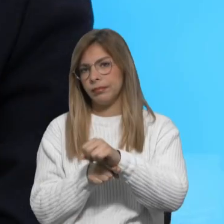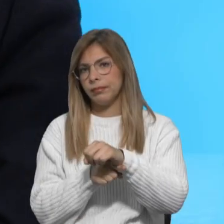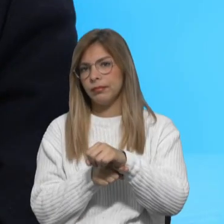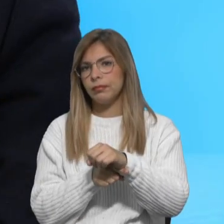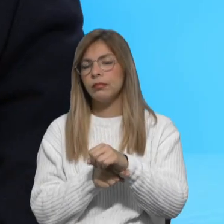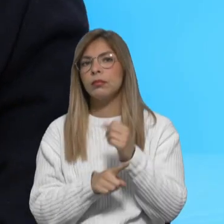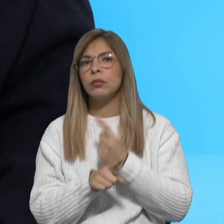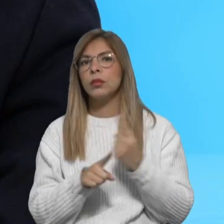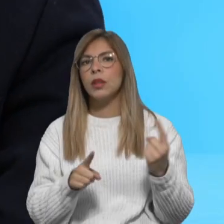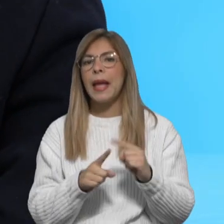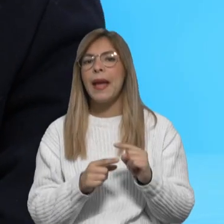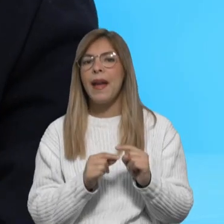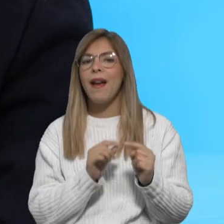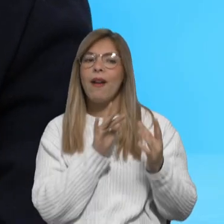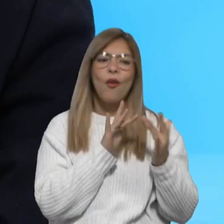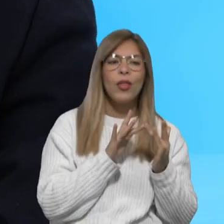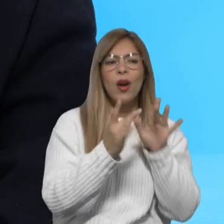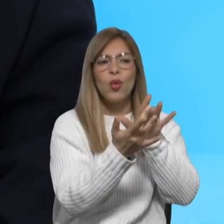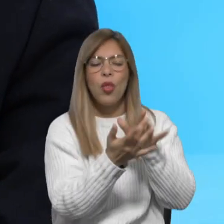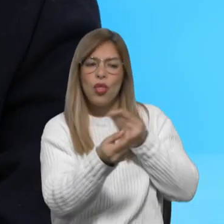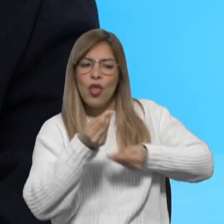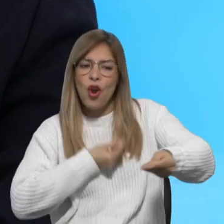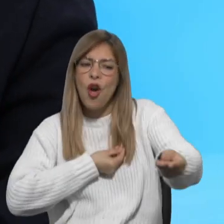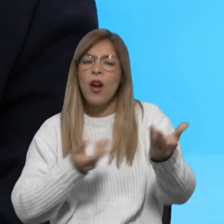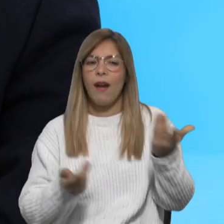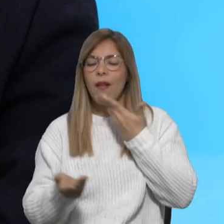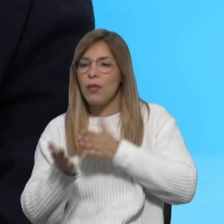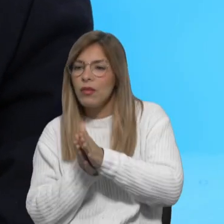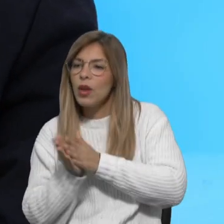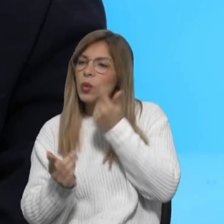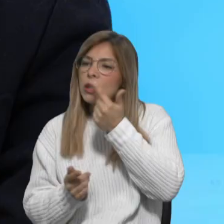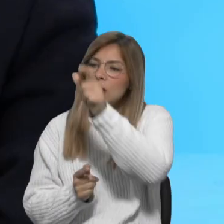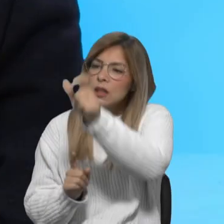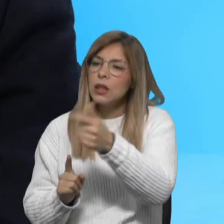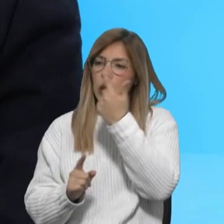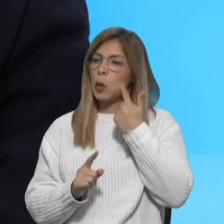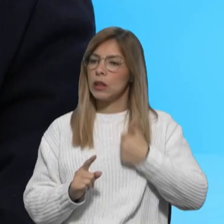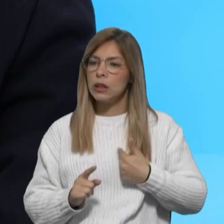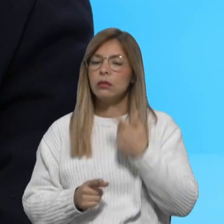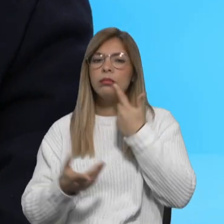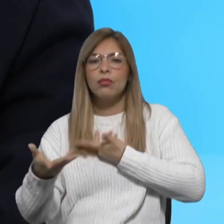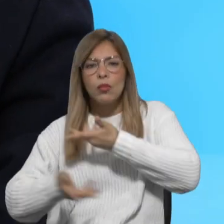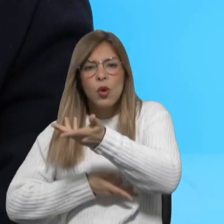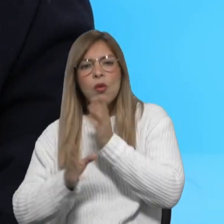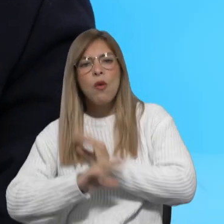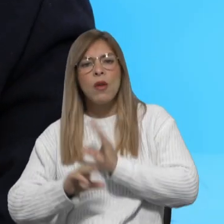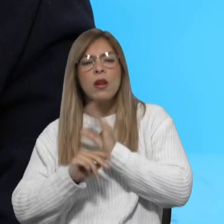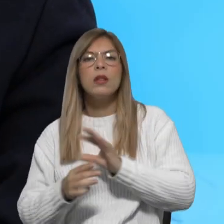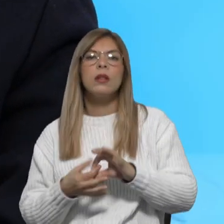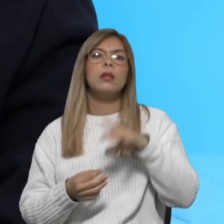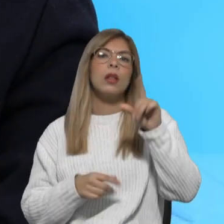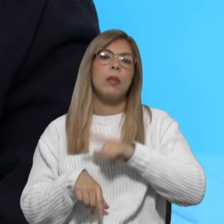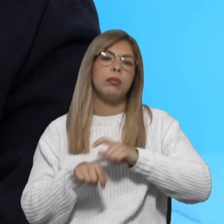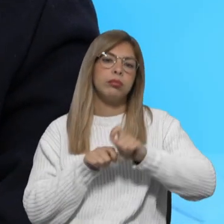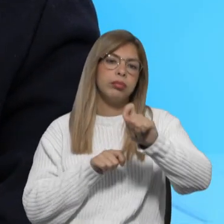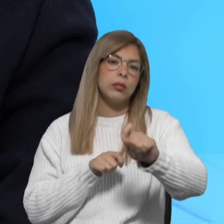chamado networking nestas coisas, que vamos, quer nos breaks, nos intervalos, quer durante o almoço,